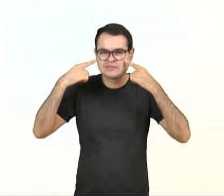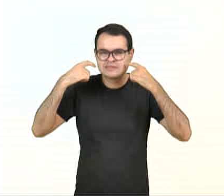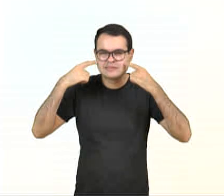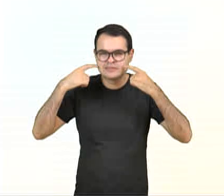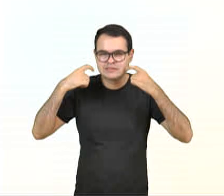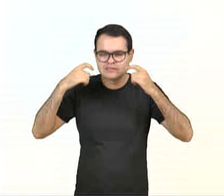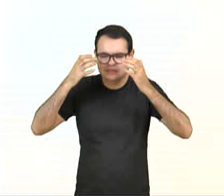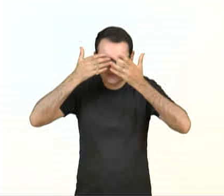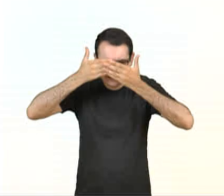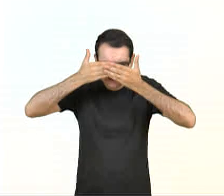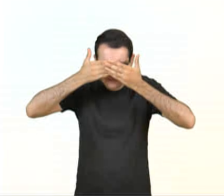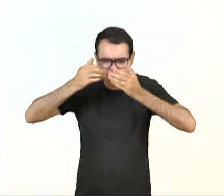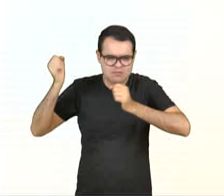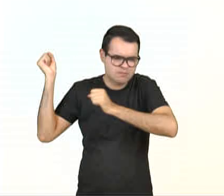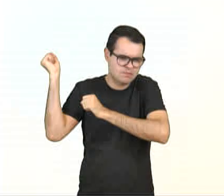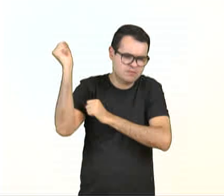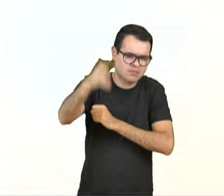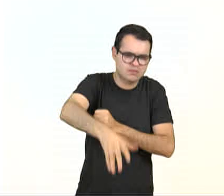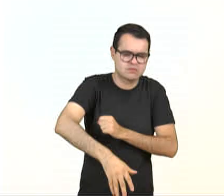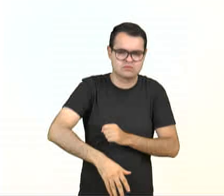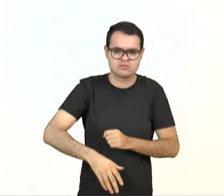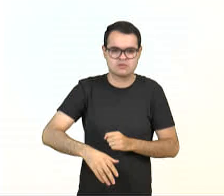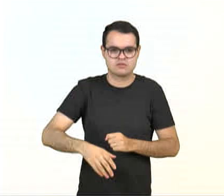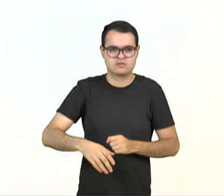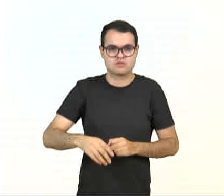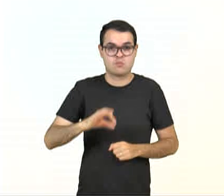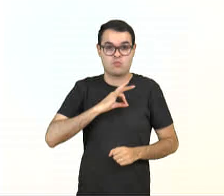lacrimogênio. Outro achou que eram os garotos.